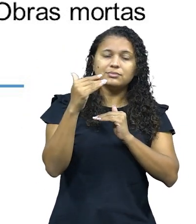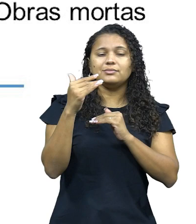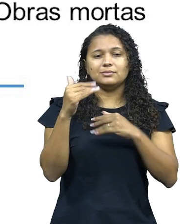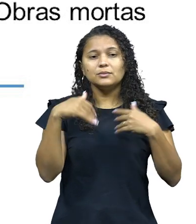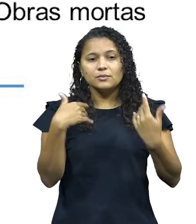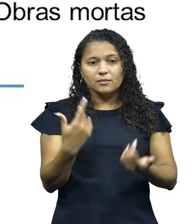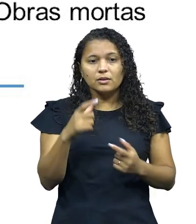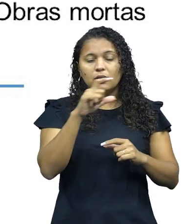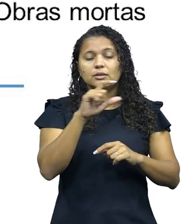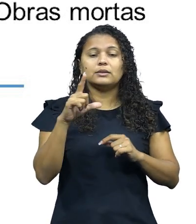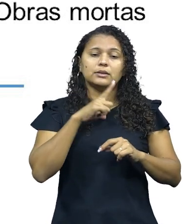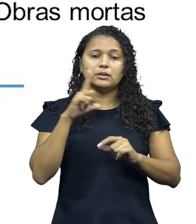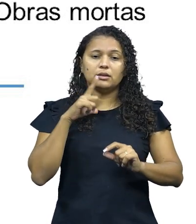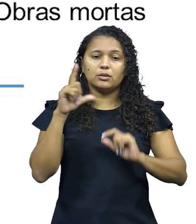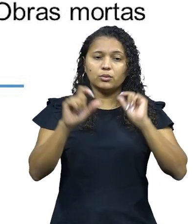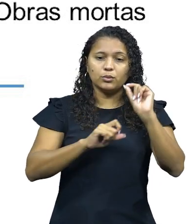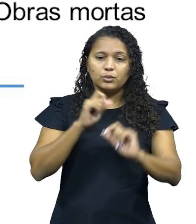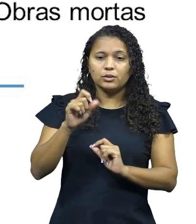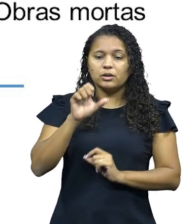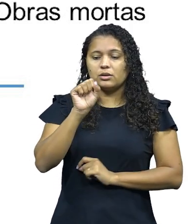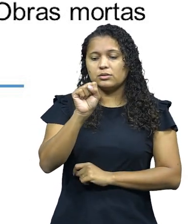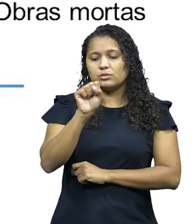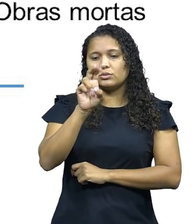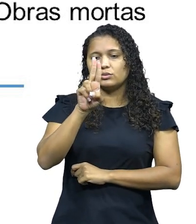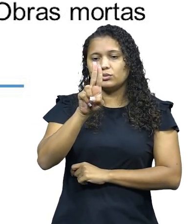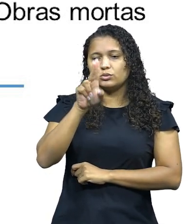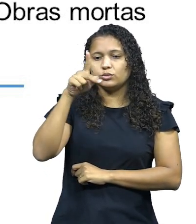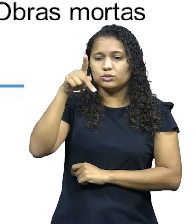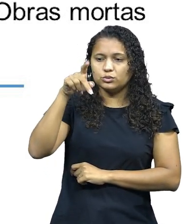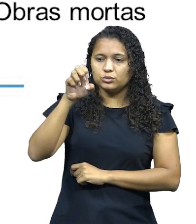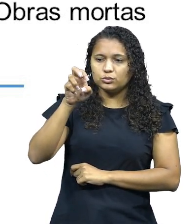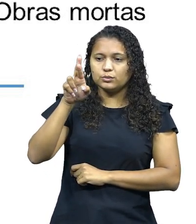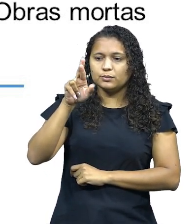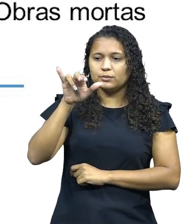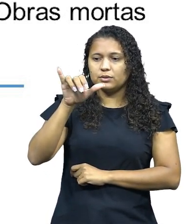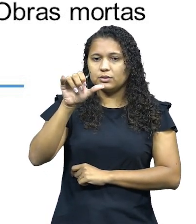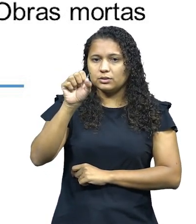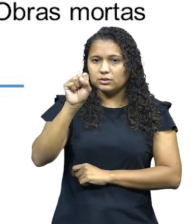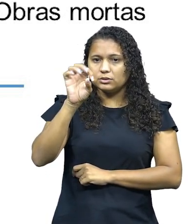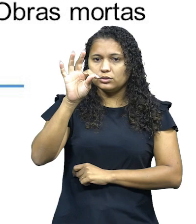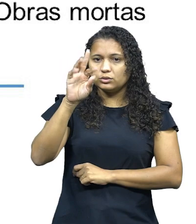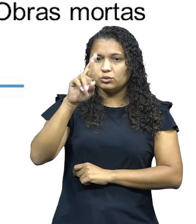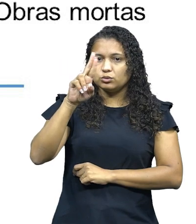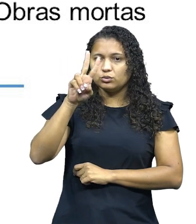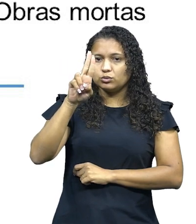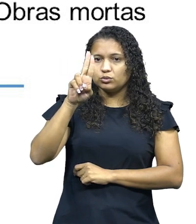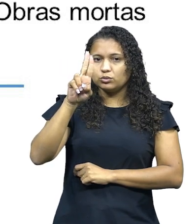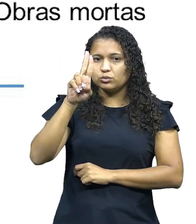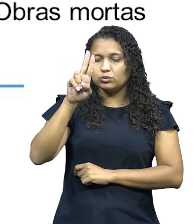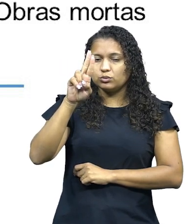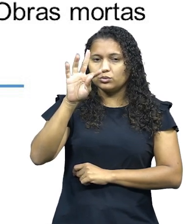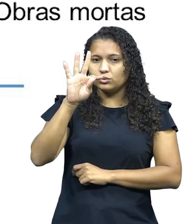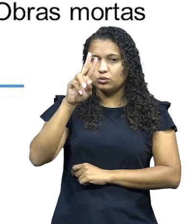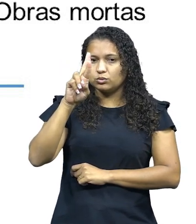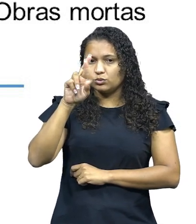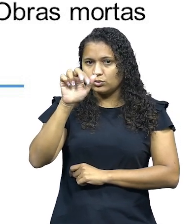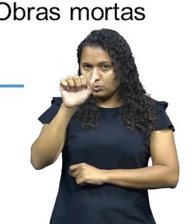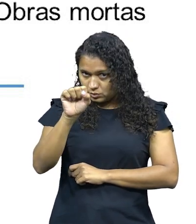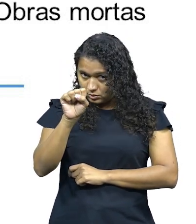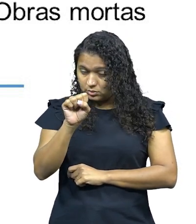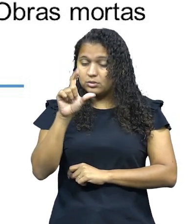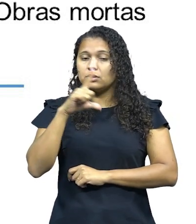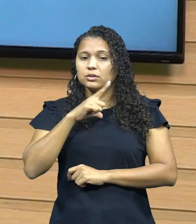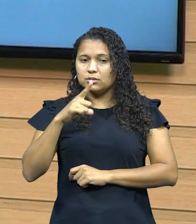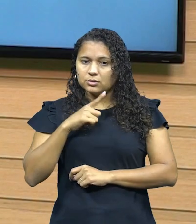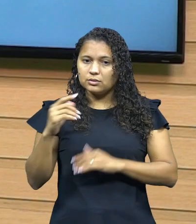nós chamamos, nós temos também a superestrutura, ou seja, são equipamentos, né, que ficam na parte do convés